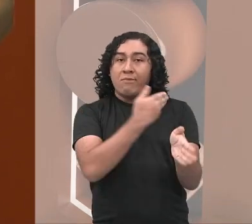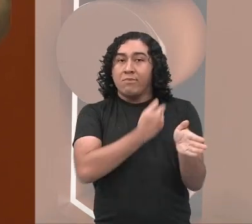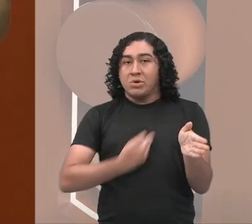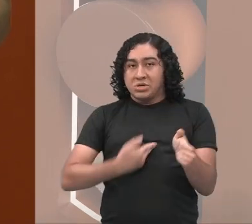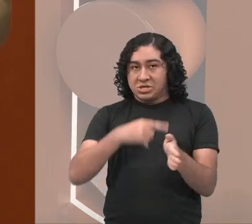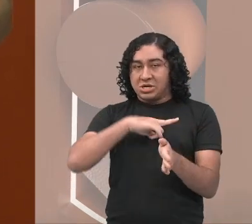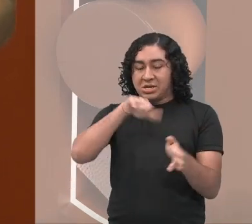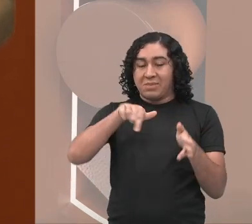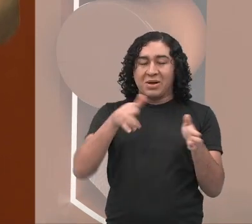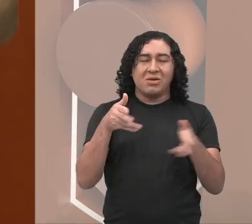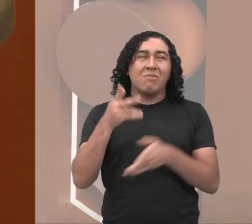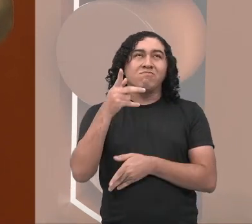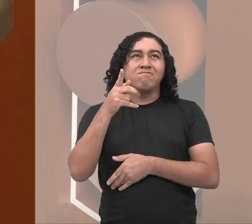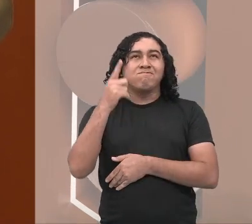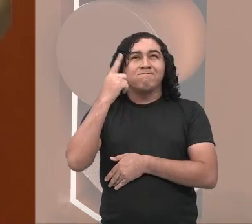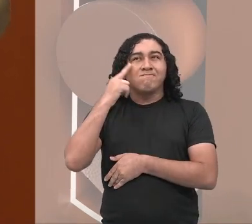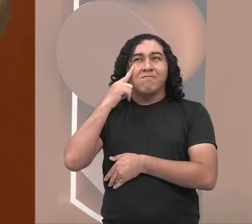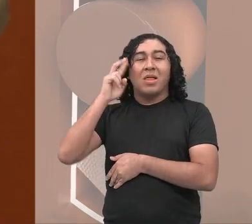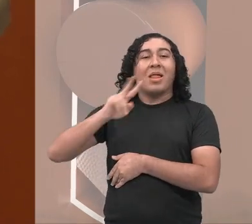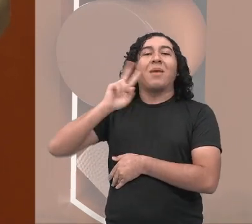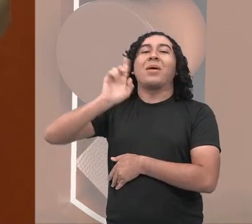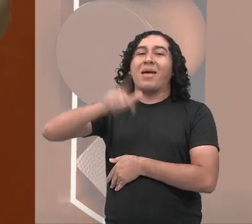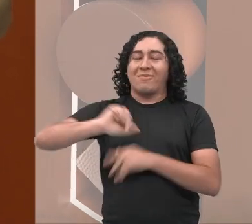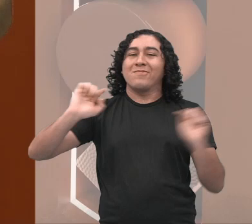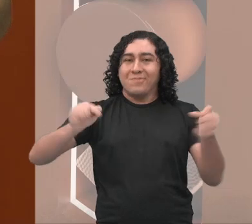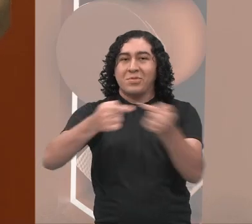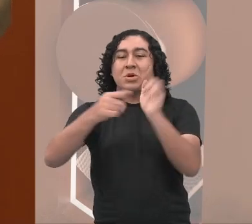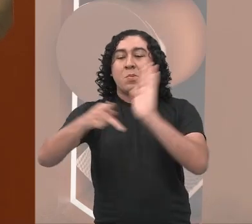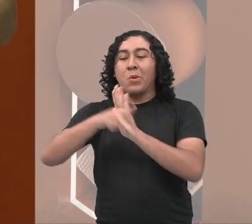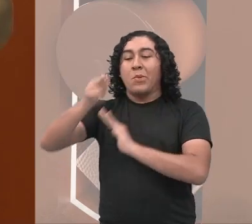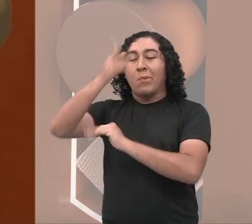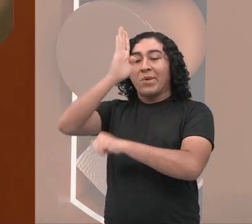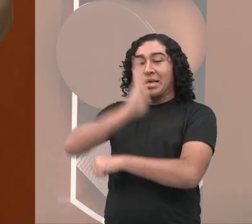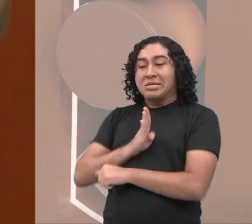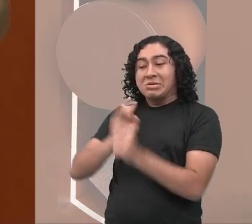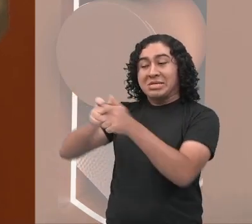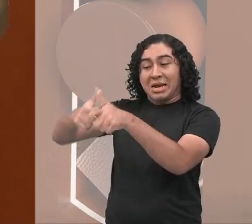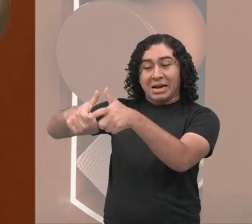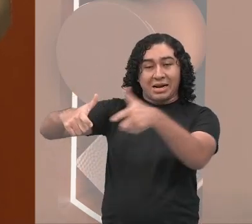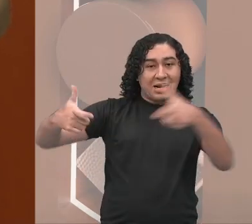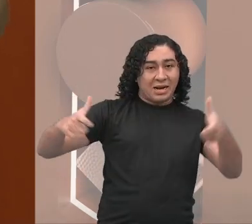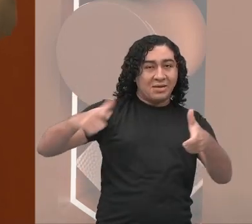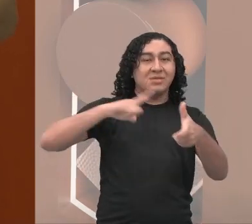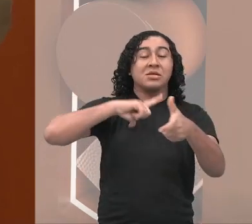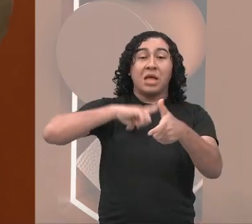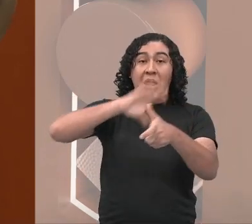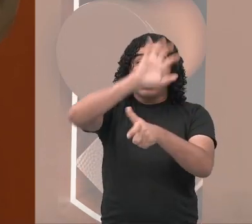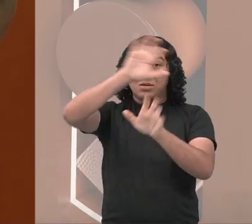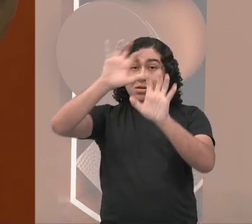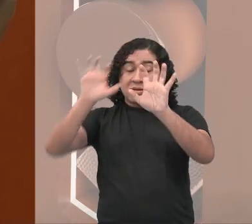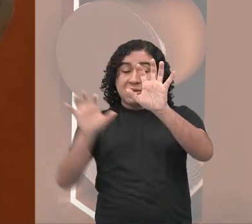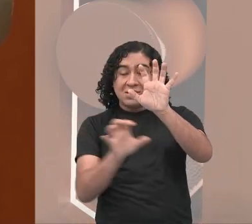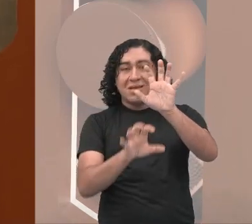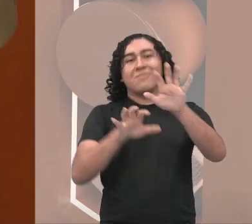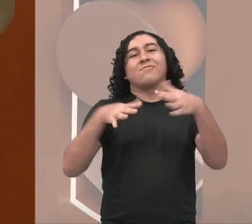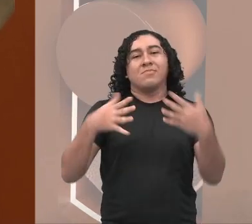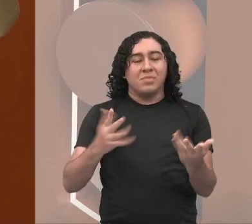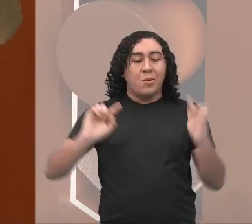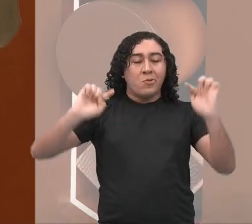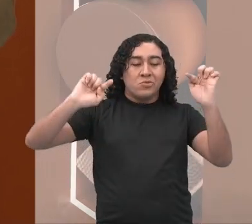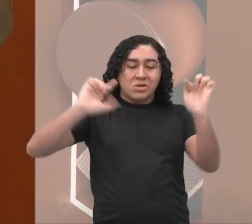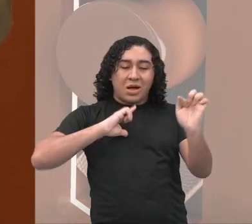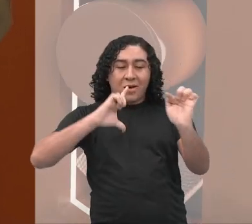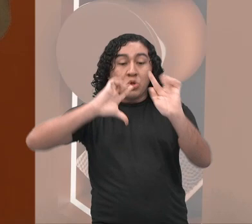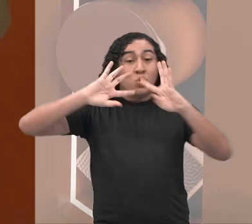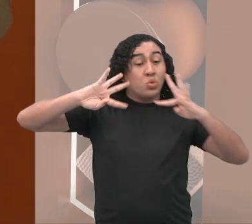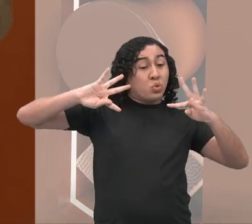período, vocês vão lembrar, opa, o professor lembrou a gente que o Brasil é grande, é regionalizado, então manter esse país